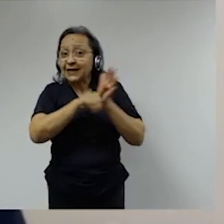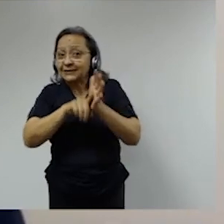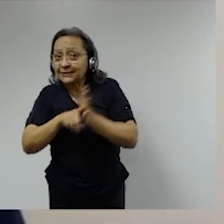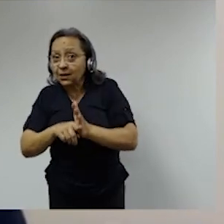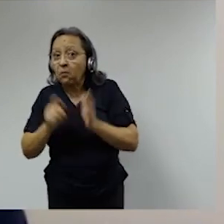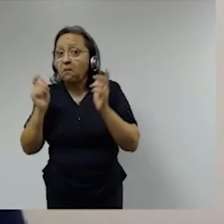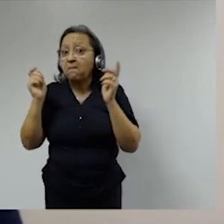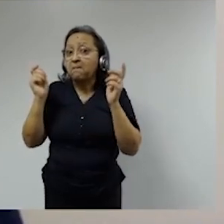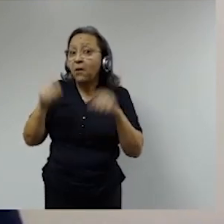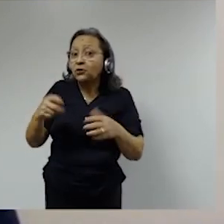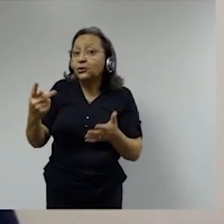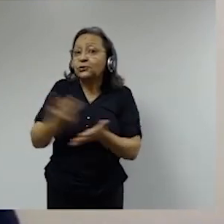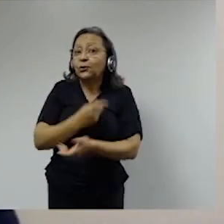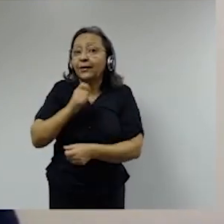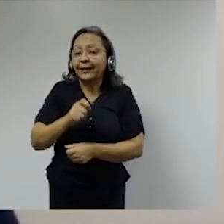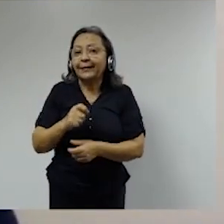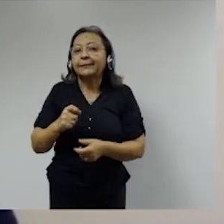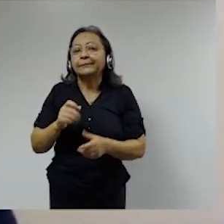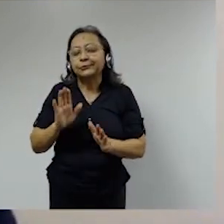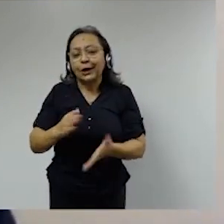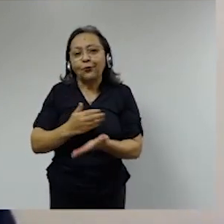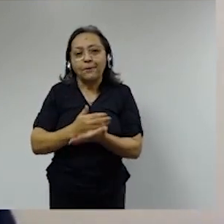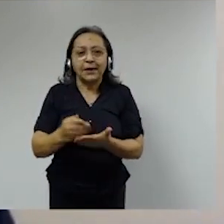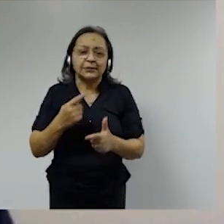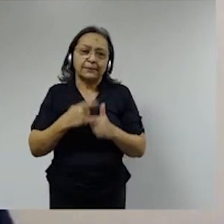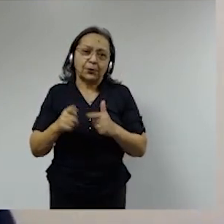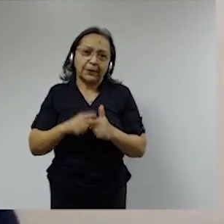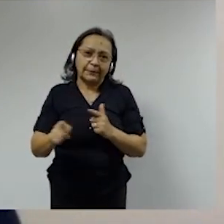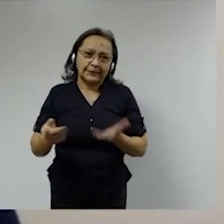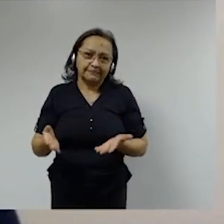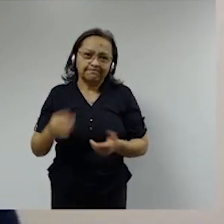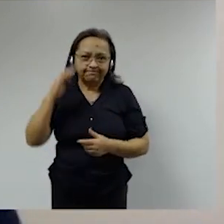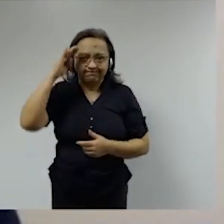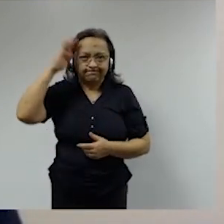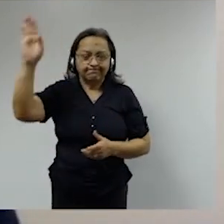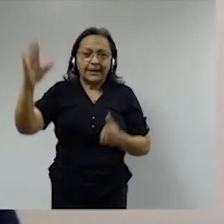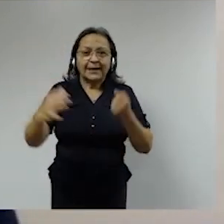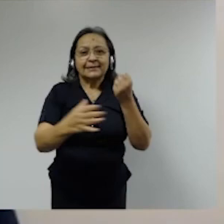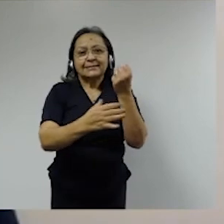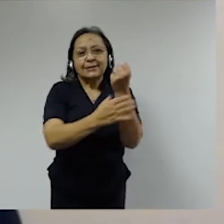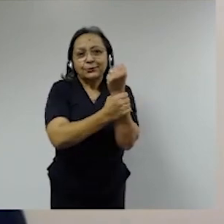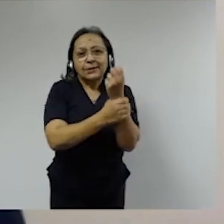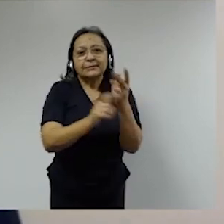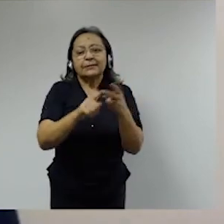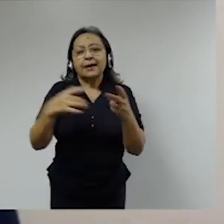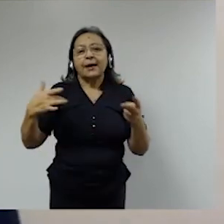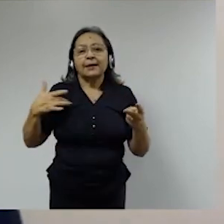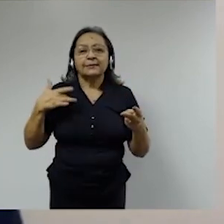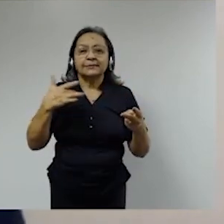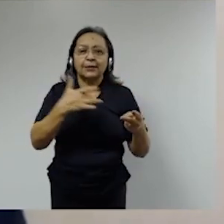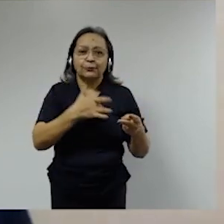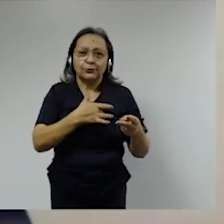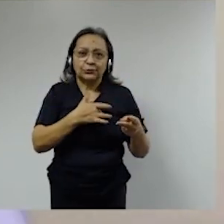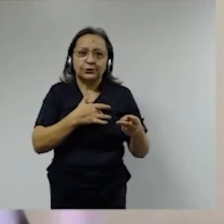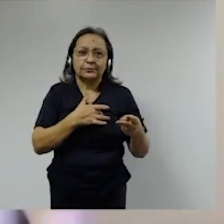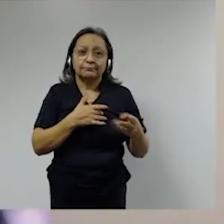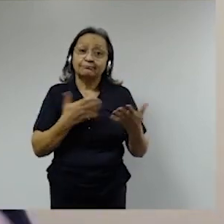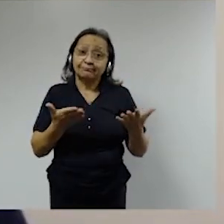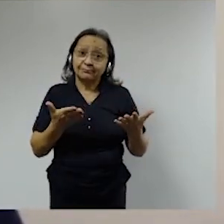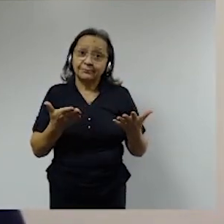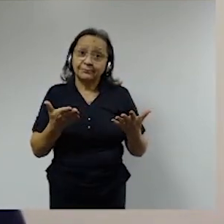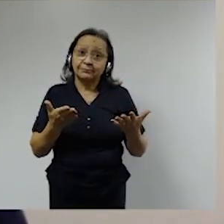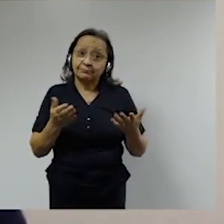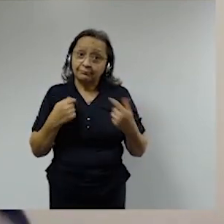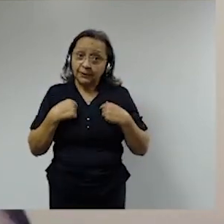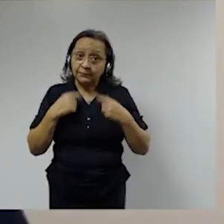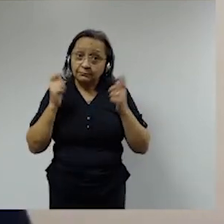e estão ocasionando problemas relacionados principalmente à segurança e à saúde do trabalho. De modo que me permitam